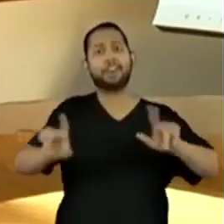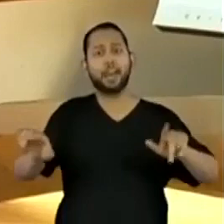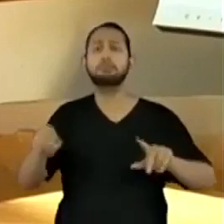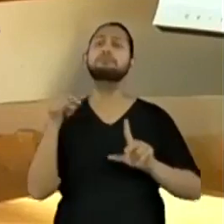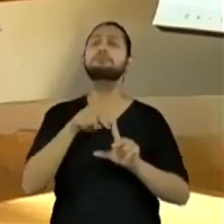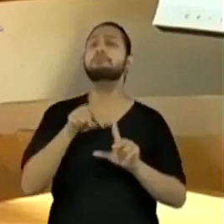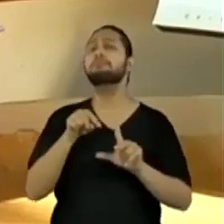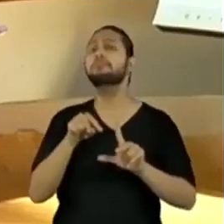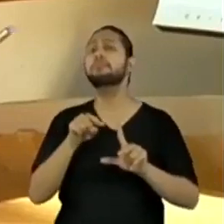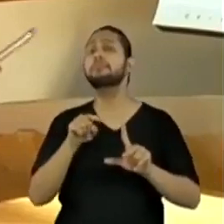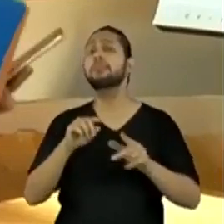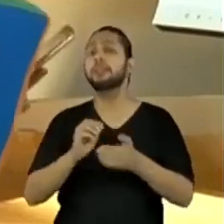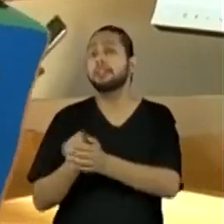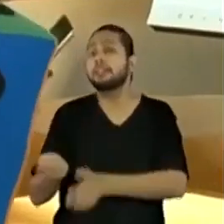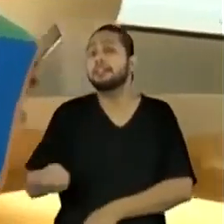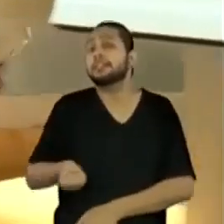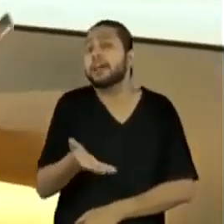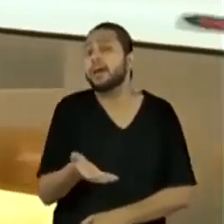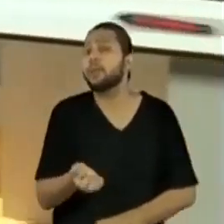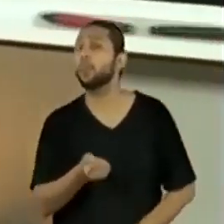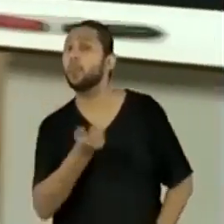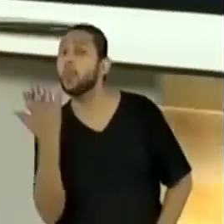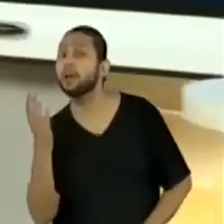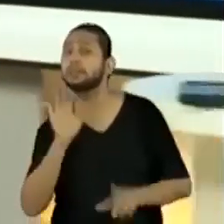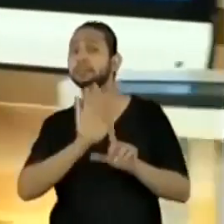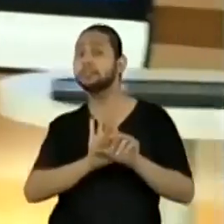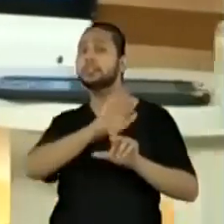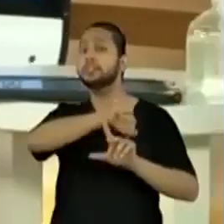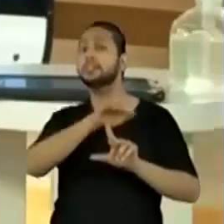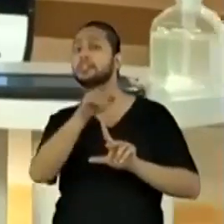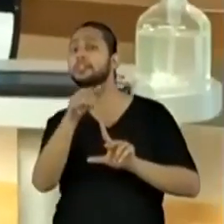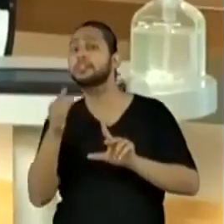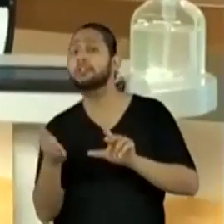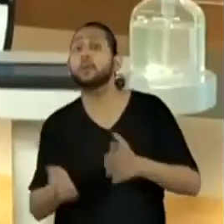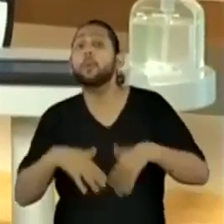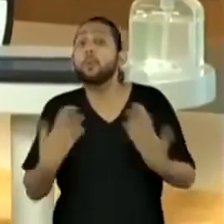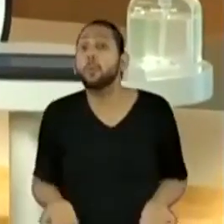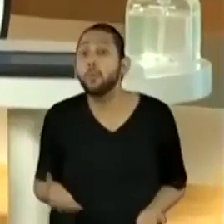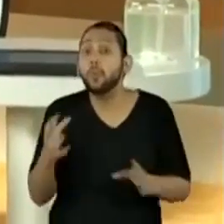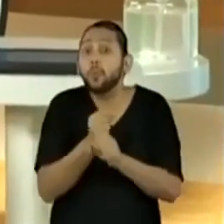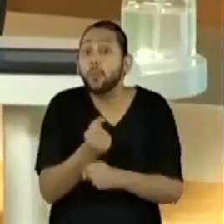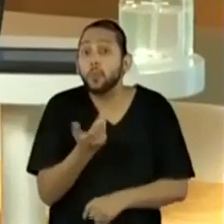sabem me responder? Já vou dar uma espiadinha aqui.